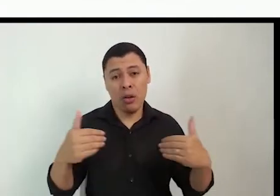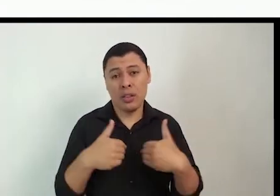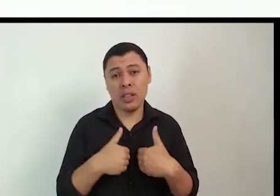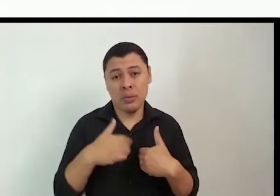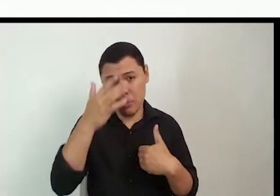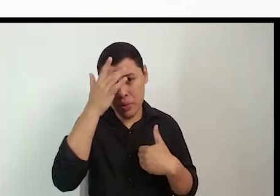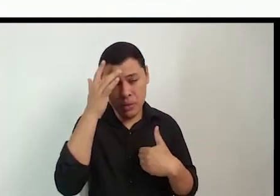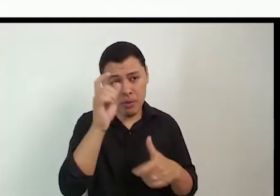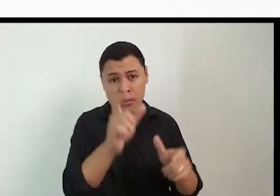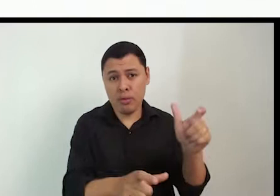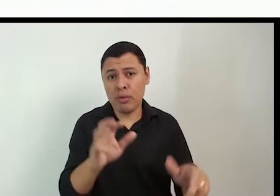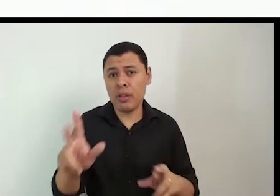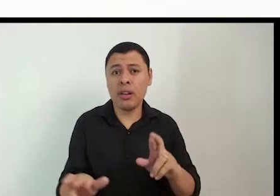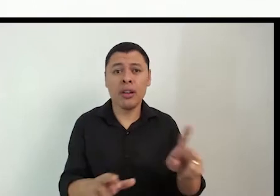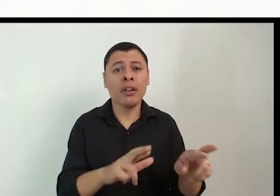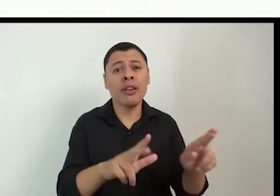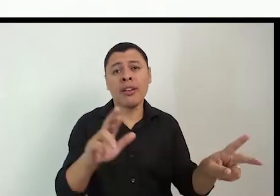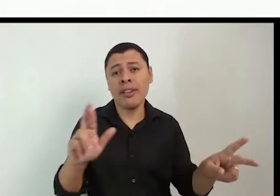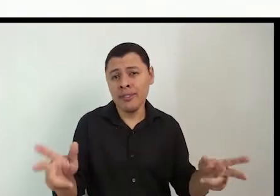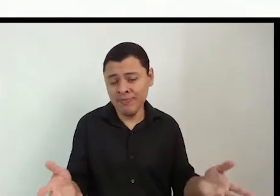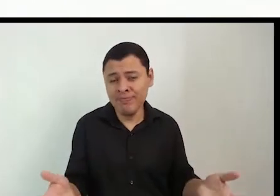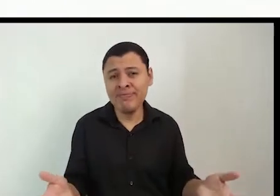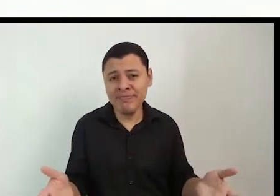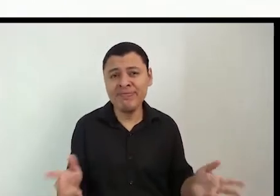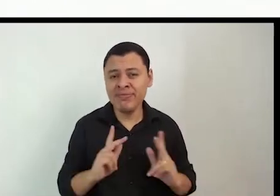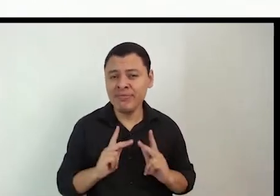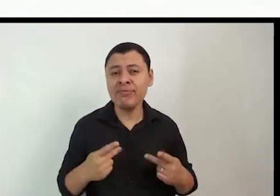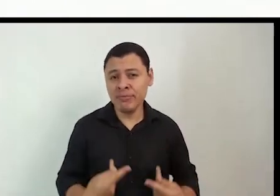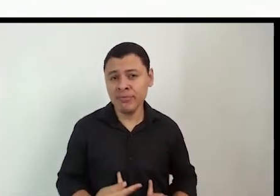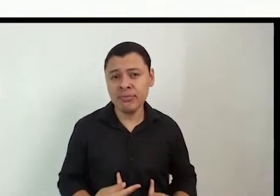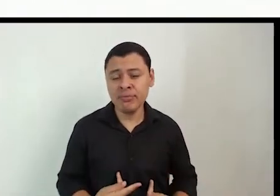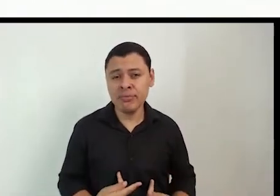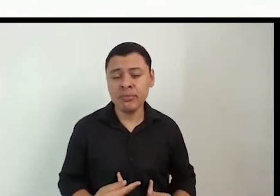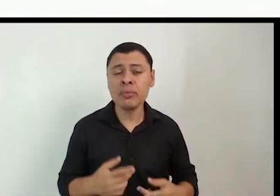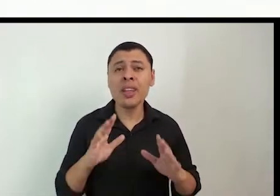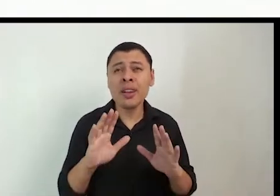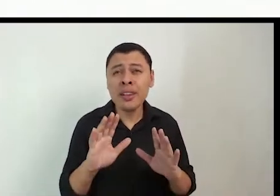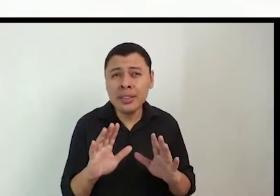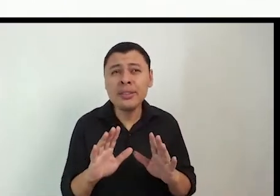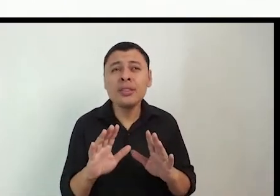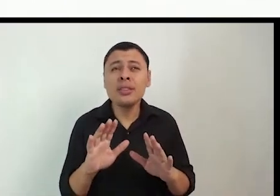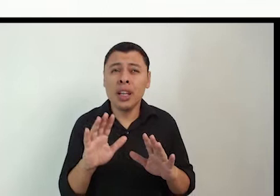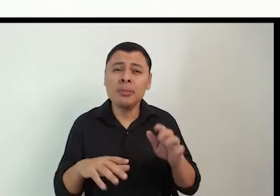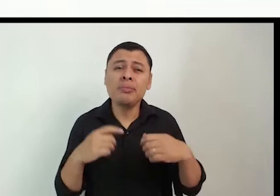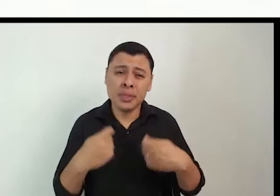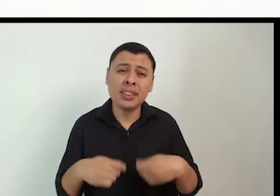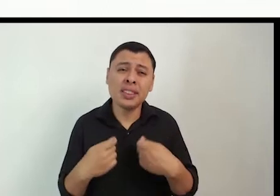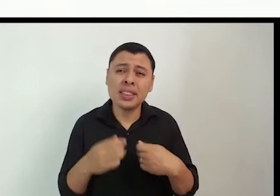uma sociedade, de seres humanos. Mas ao mesmo tempo a gente vê essa necessidade de